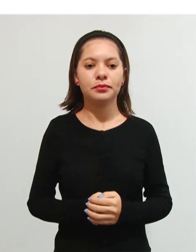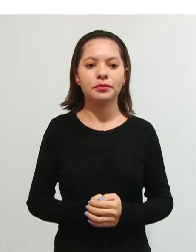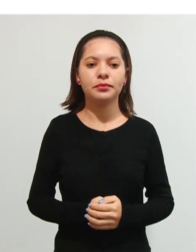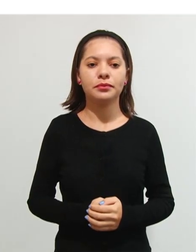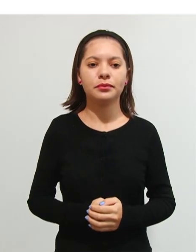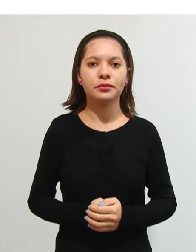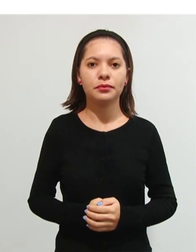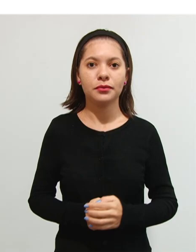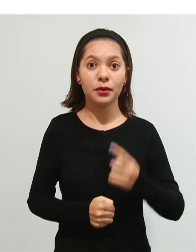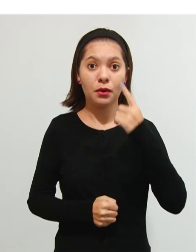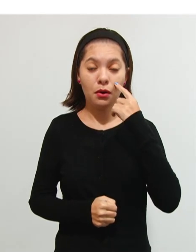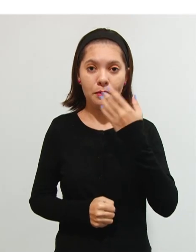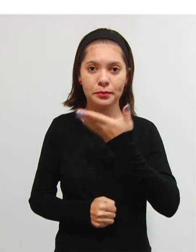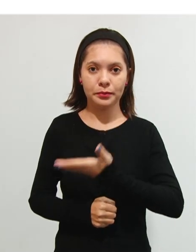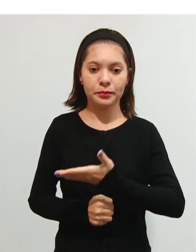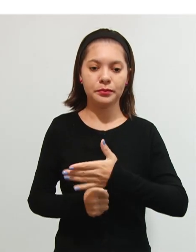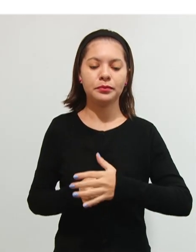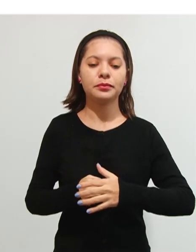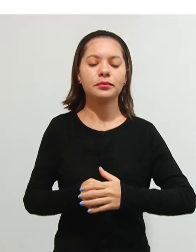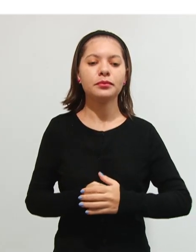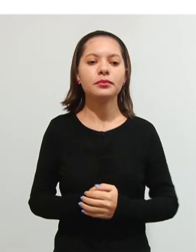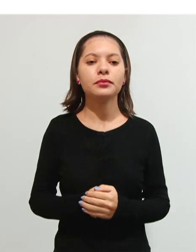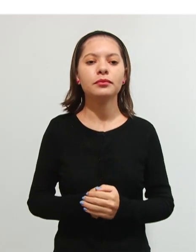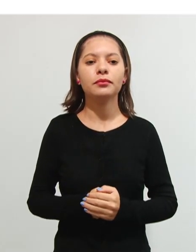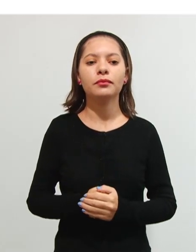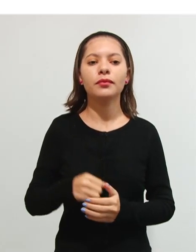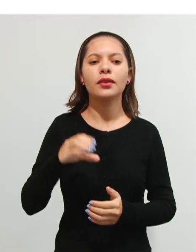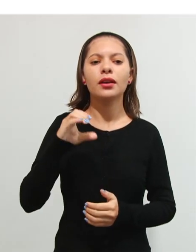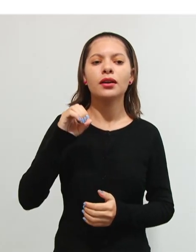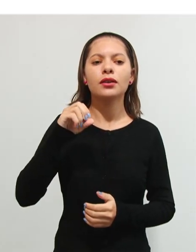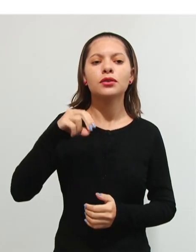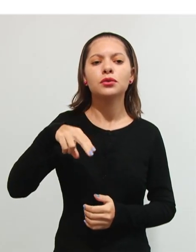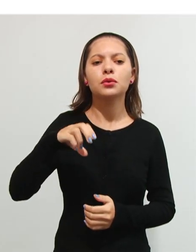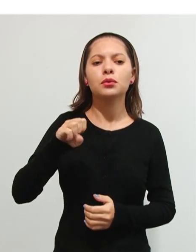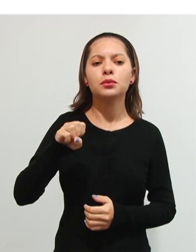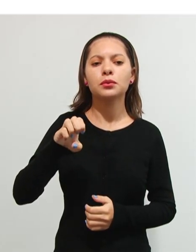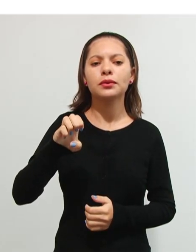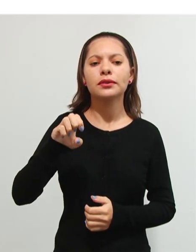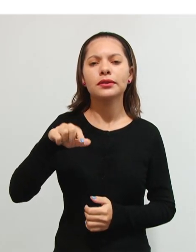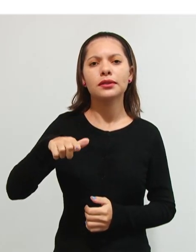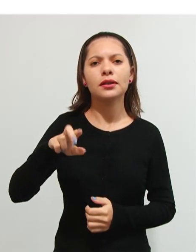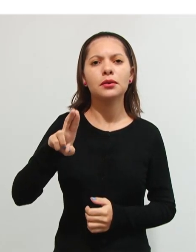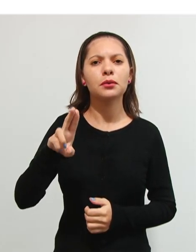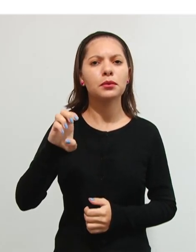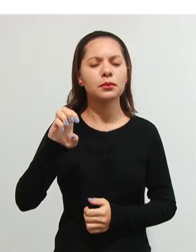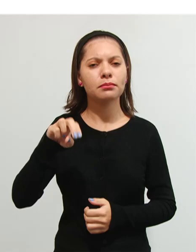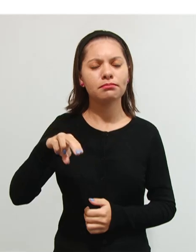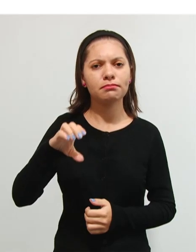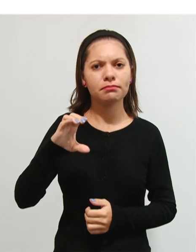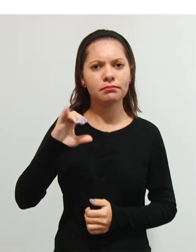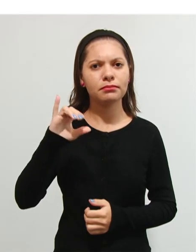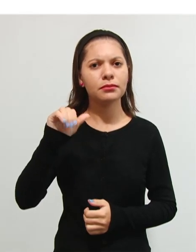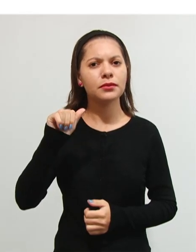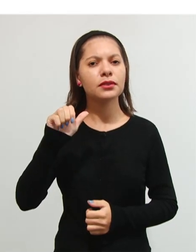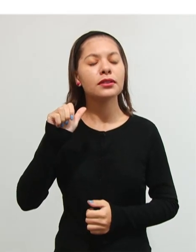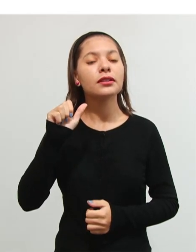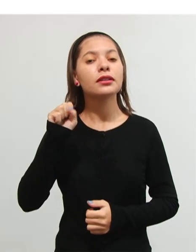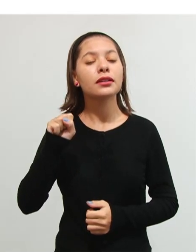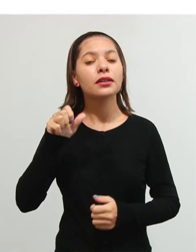questão desse pequeno gráfico. Então, as consequências desse meu comportamento, ele controlava a